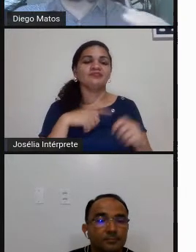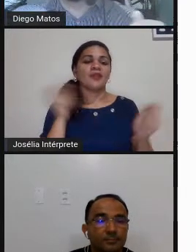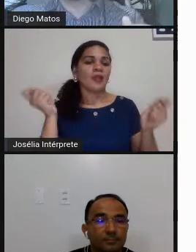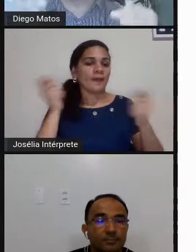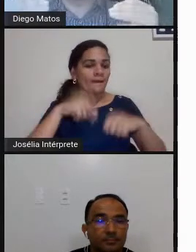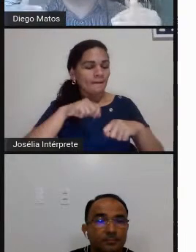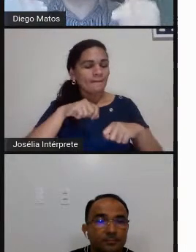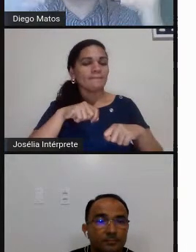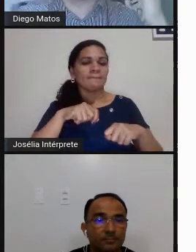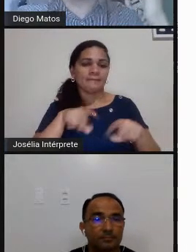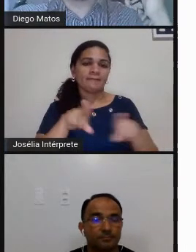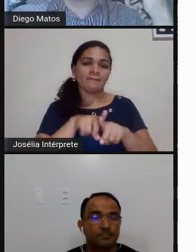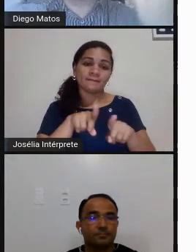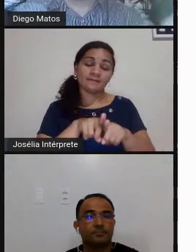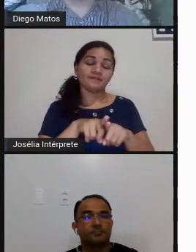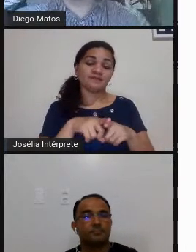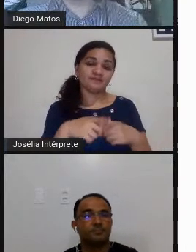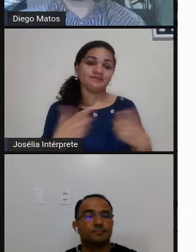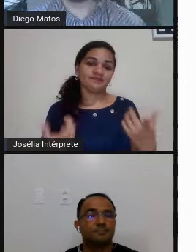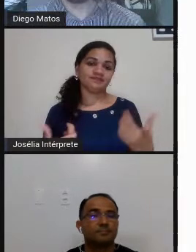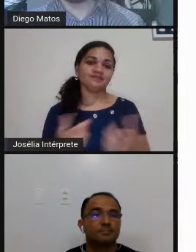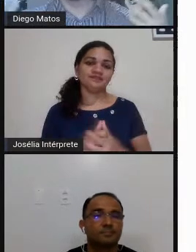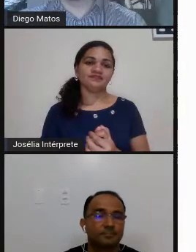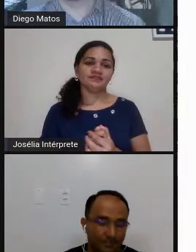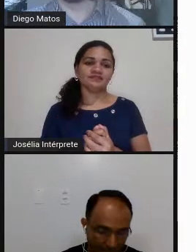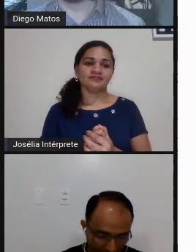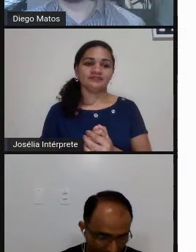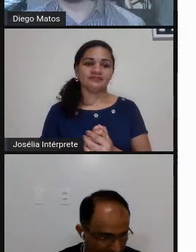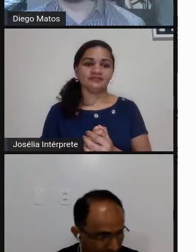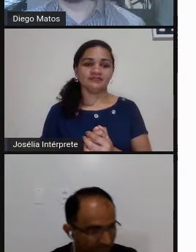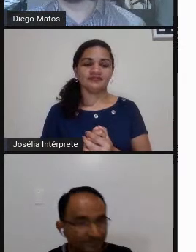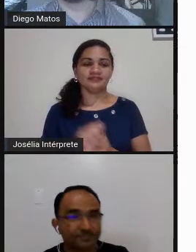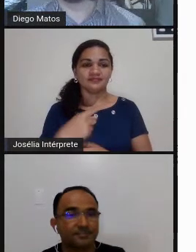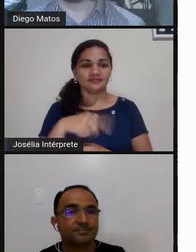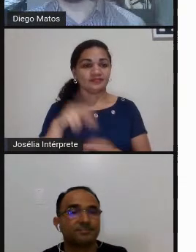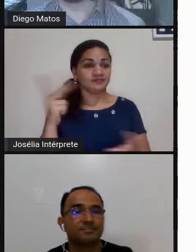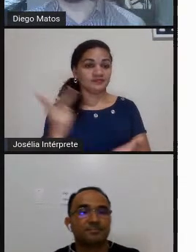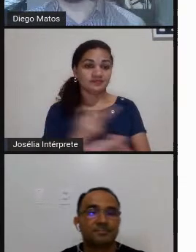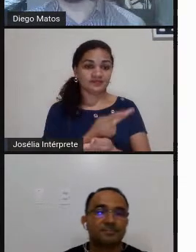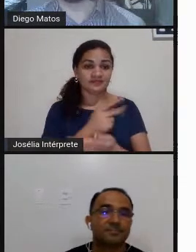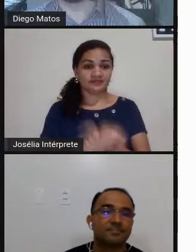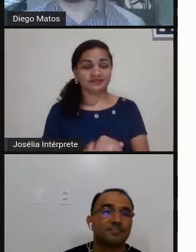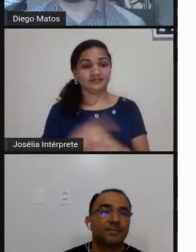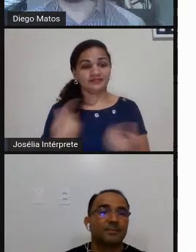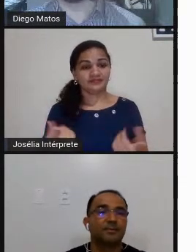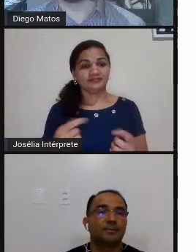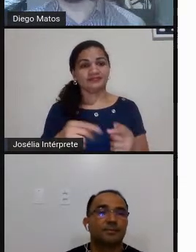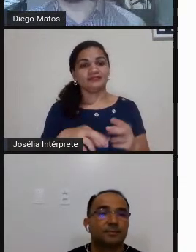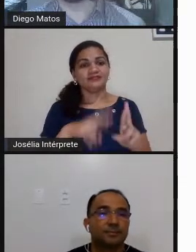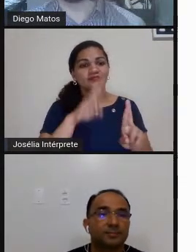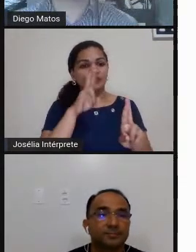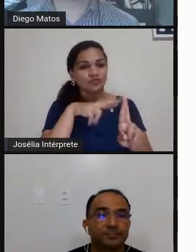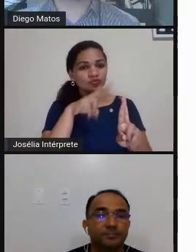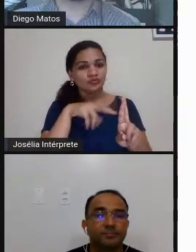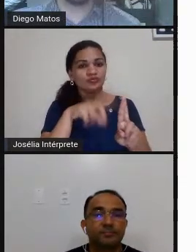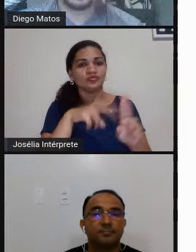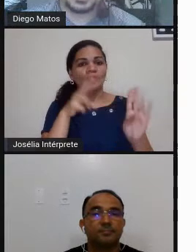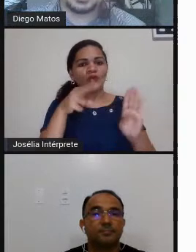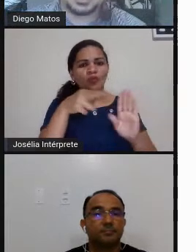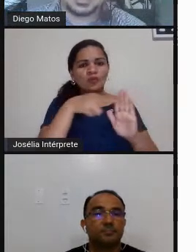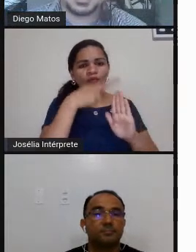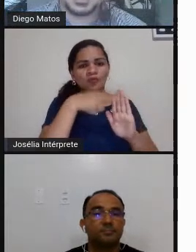não quer dizer que realmente elas elas vão correr tá aqui na resolução 01